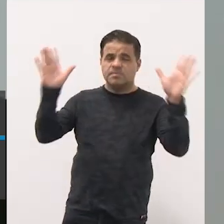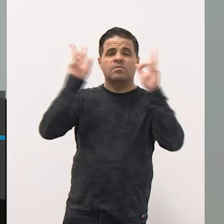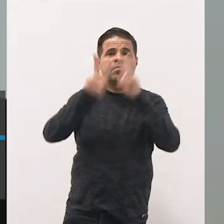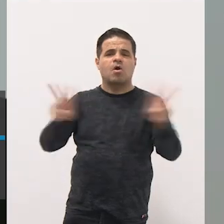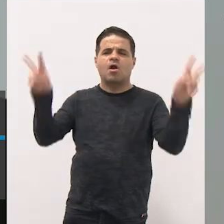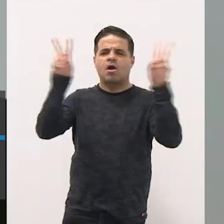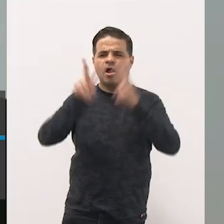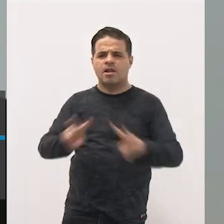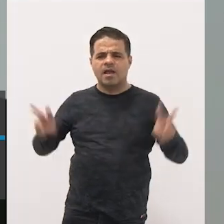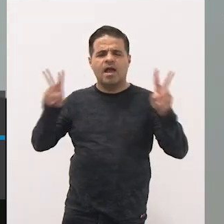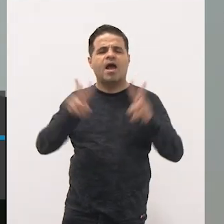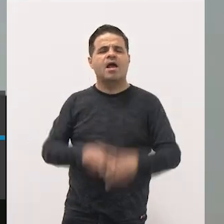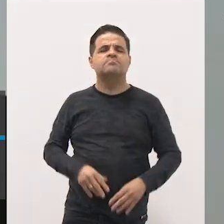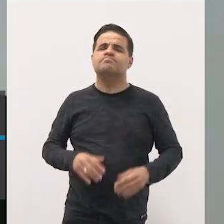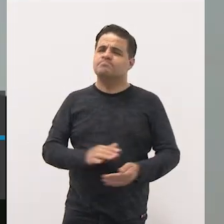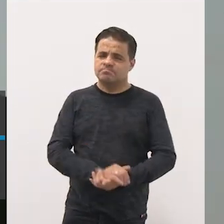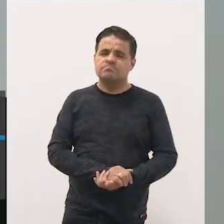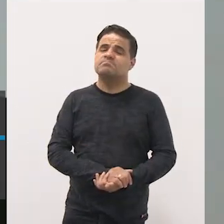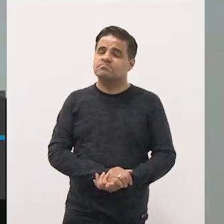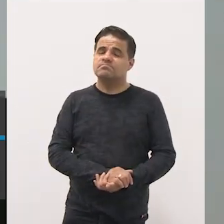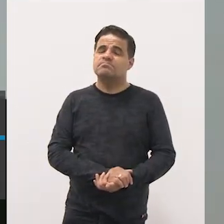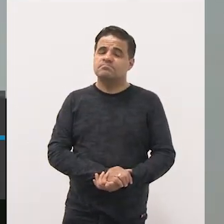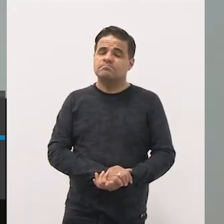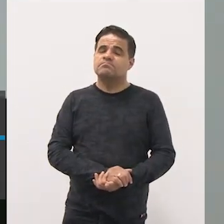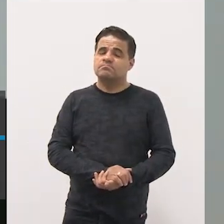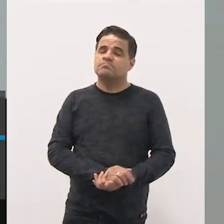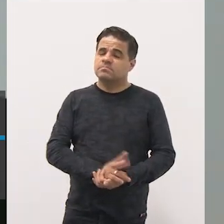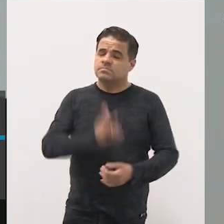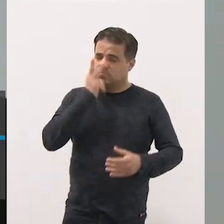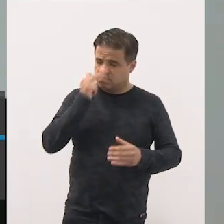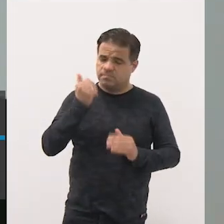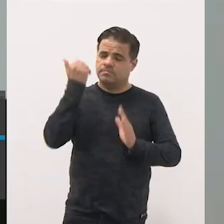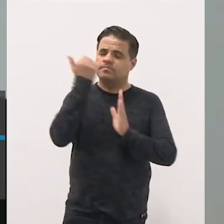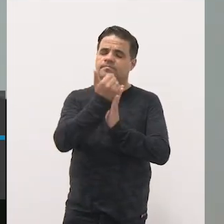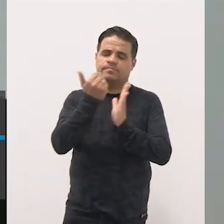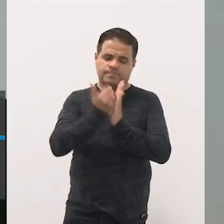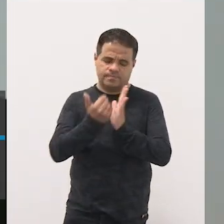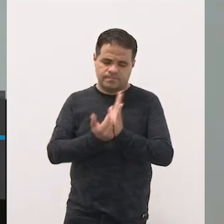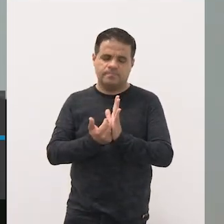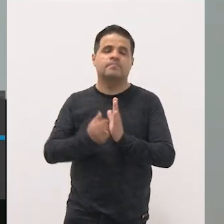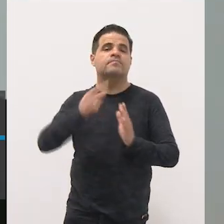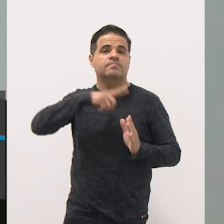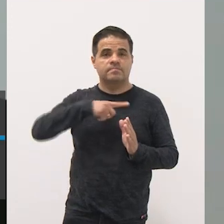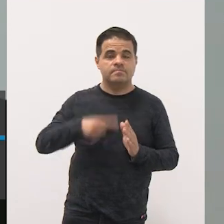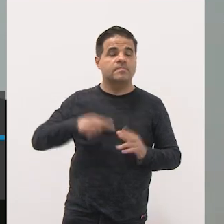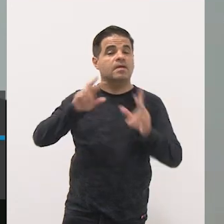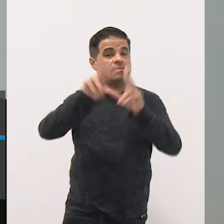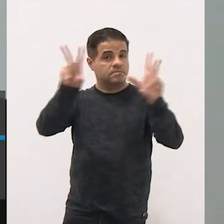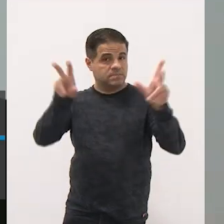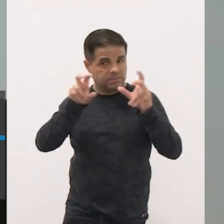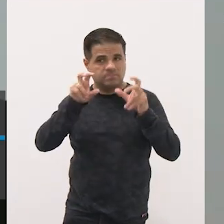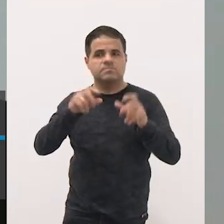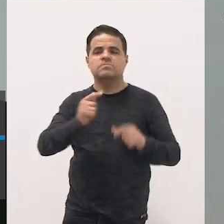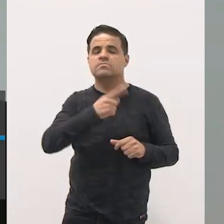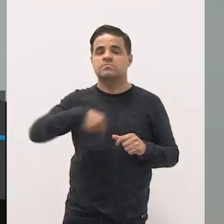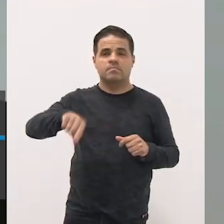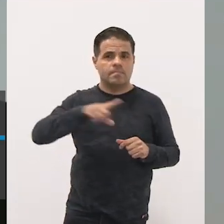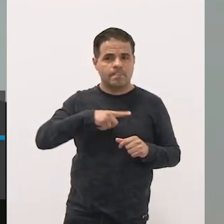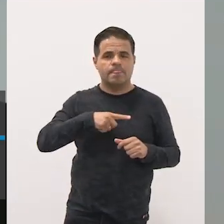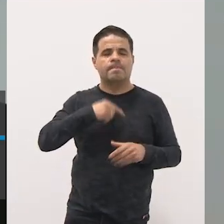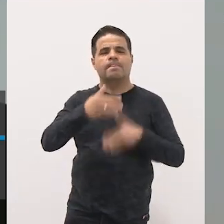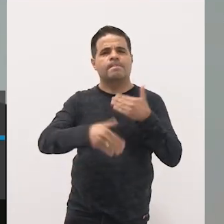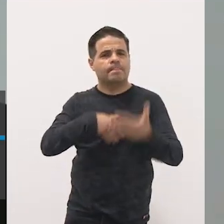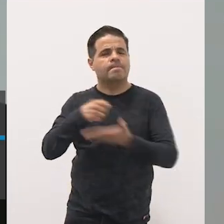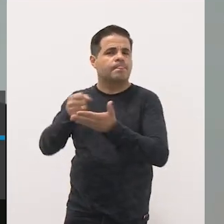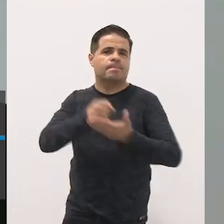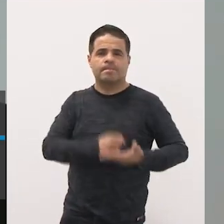olhar, né? Então, eu acho que a cada programa que a gente tem esse tipo de temática, que a gente está